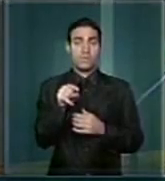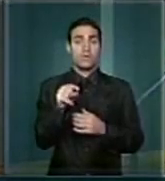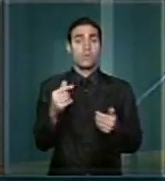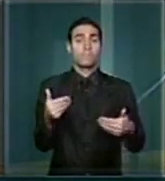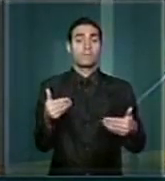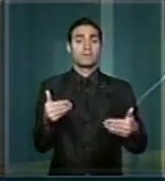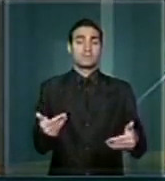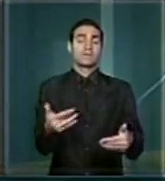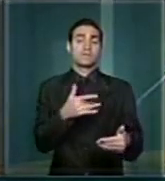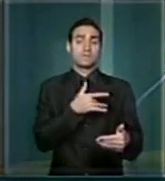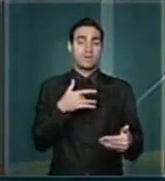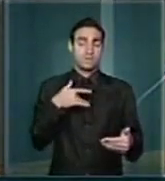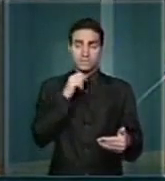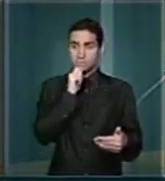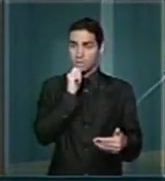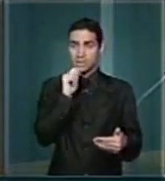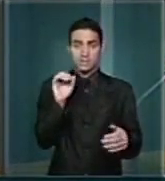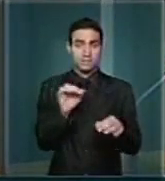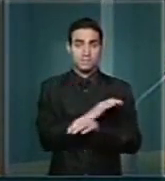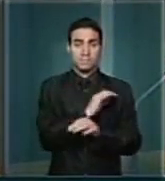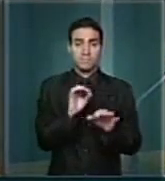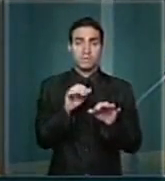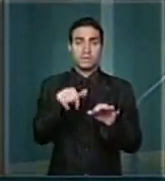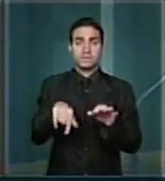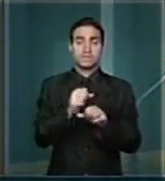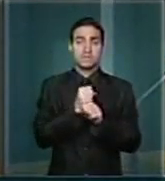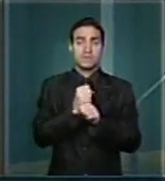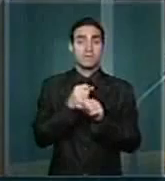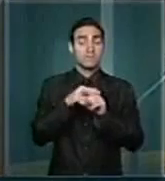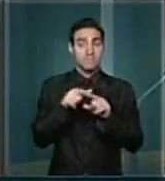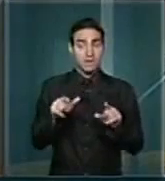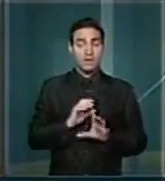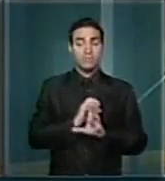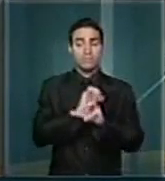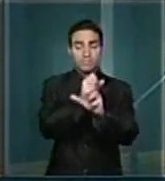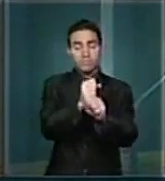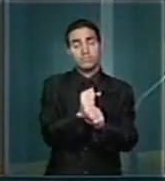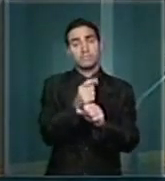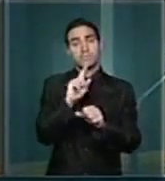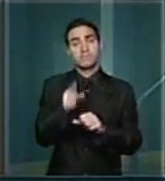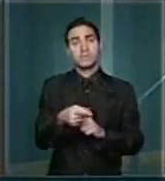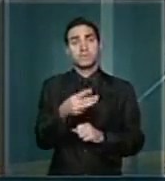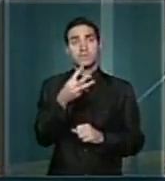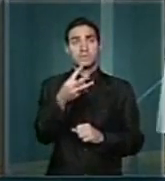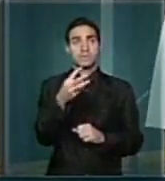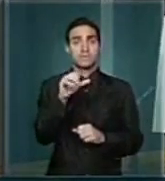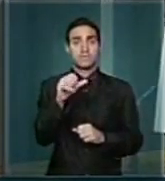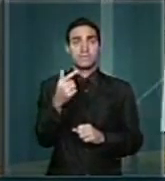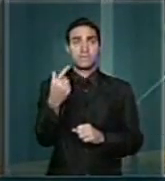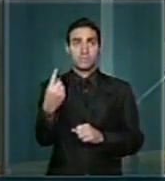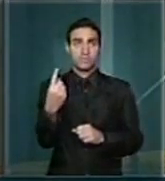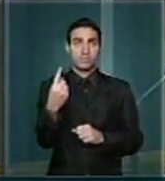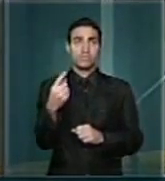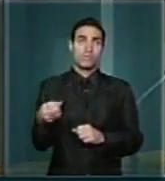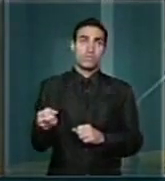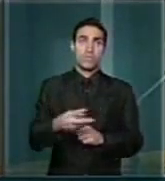da Saúde ainda não fechou a taxa desse ano, mas já contabiliza 1.391 novos casos só nessa